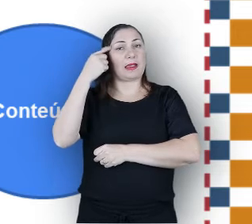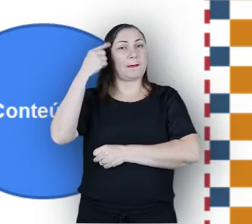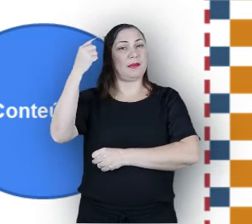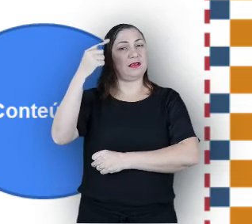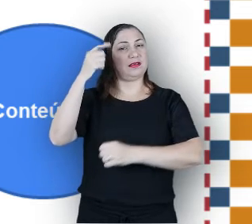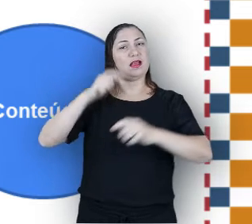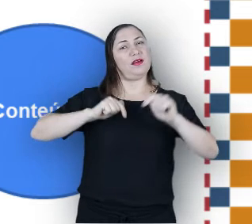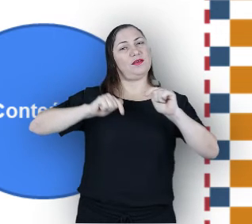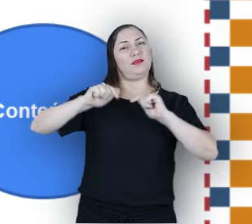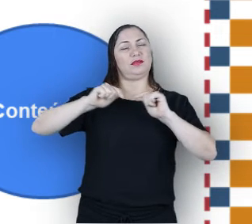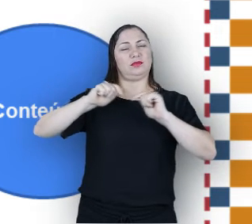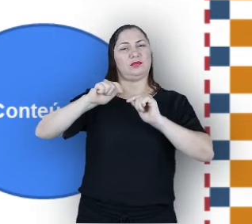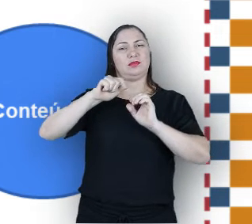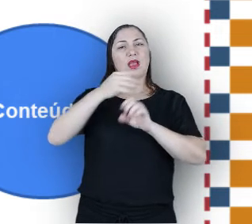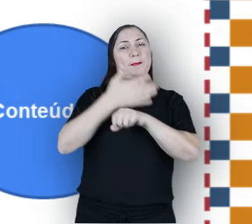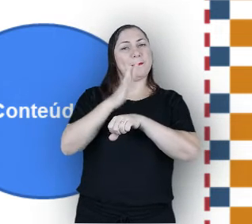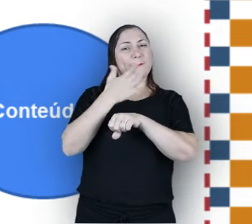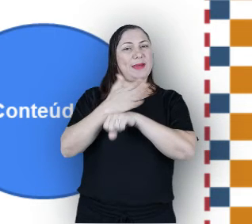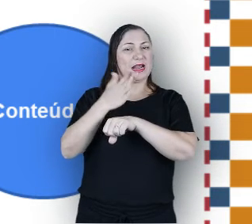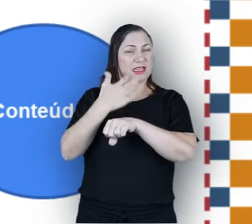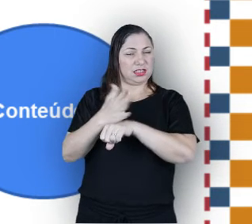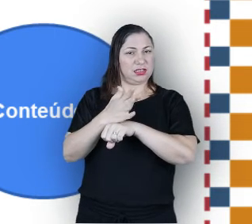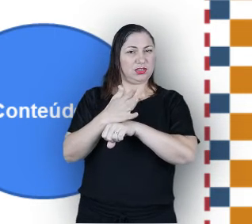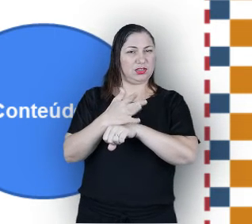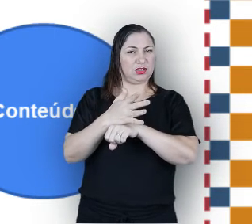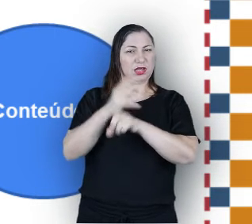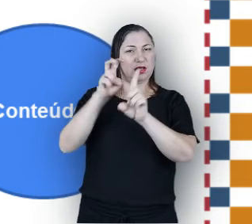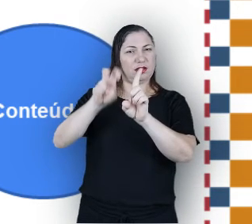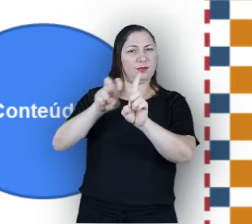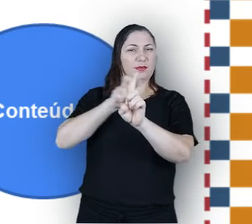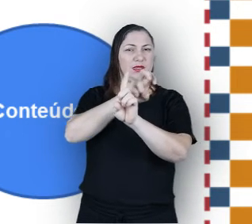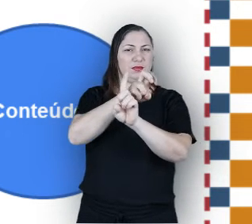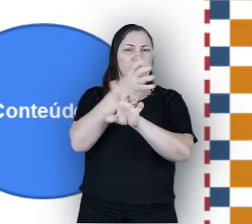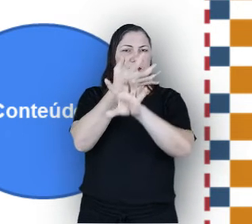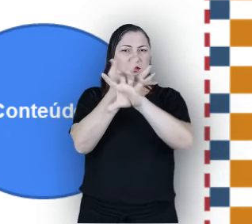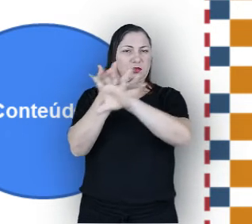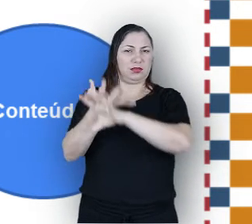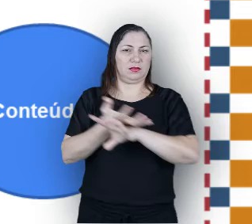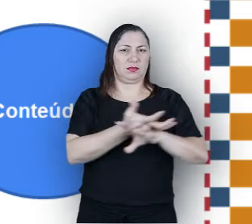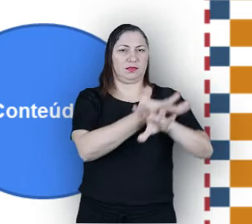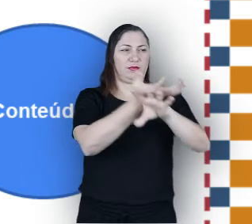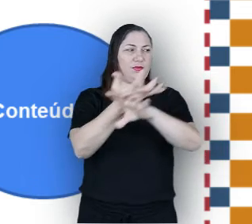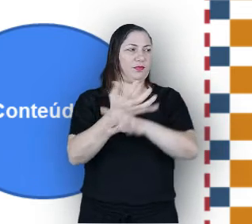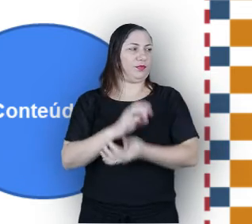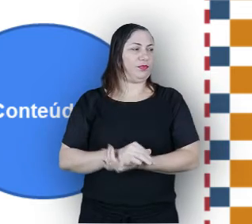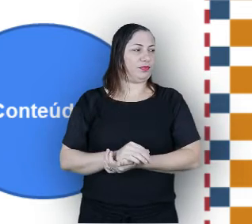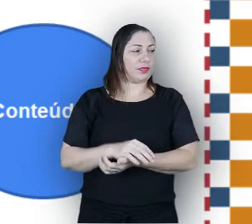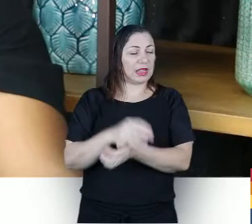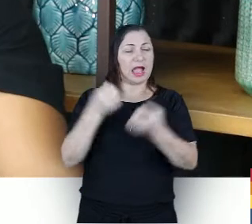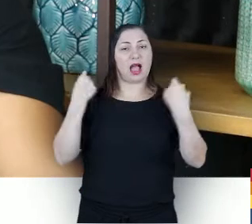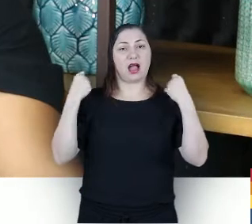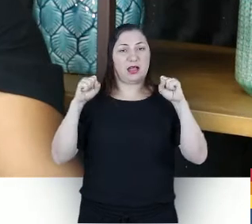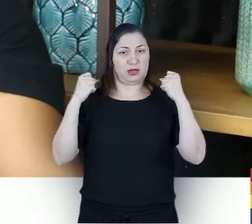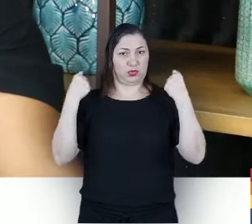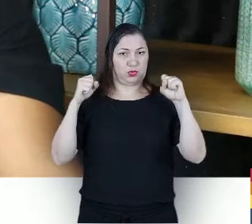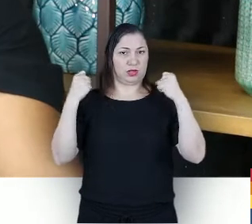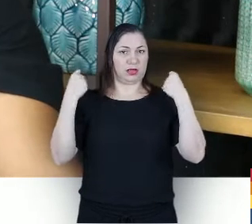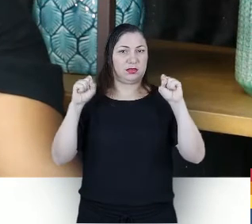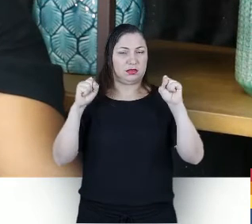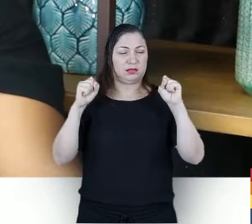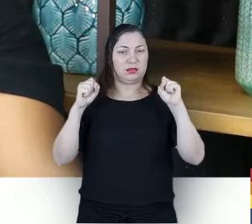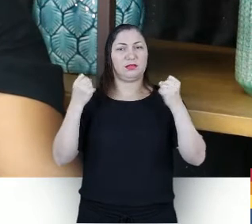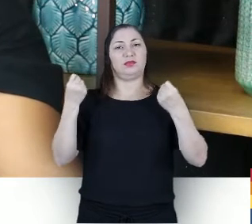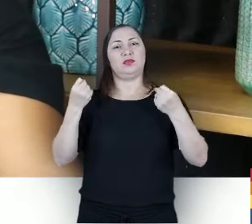né, os conteúdos por área de conhecimento, ou seja, já nos anos 2000 se pensava em trabalhar a